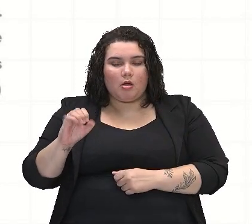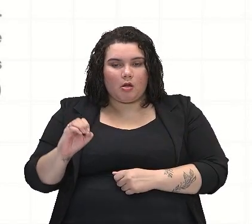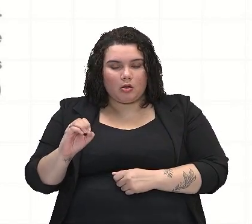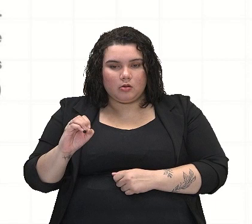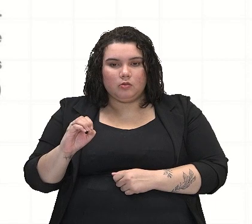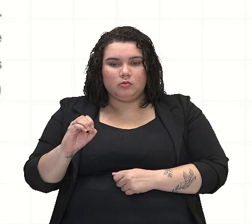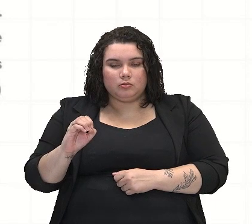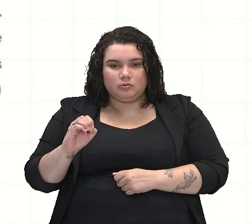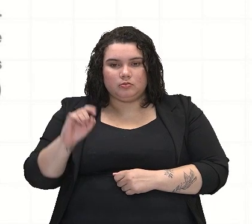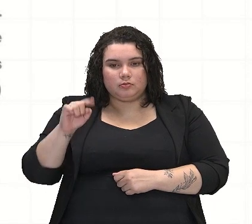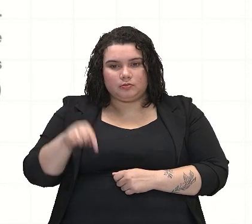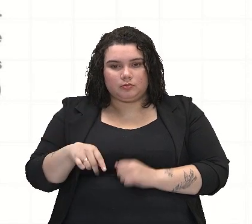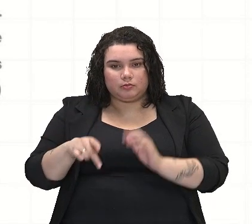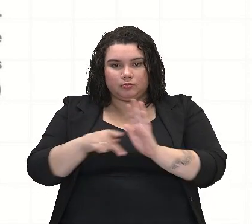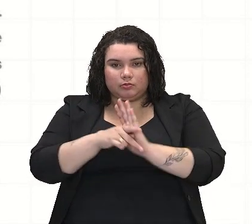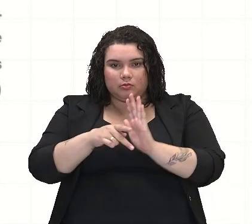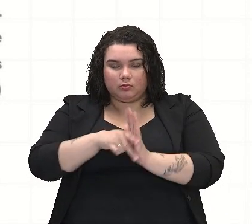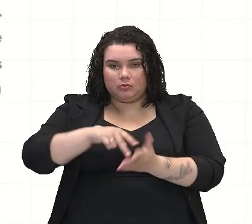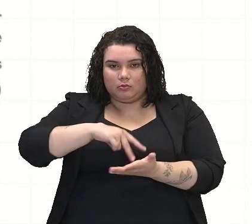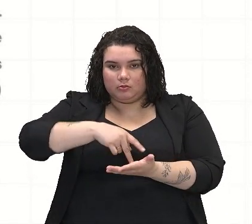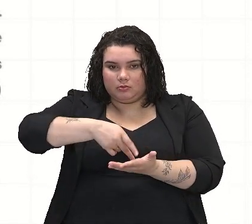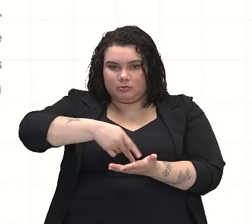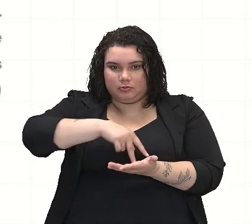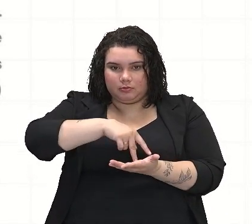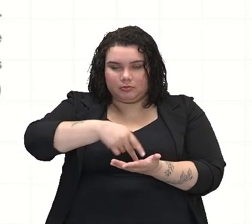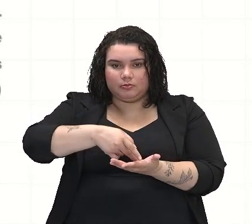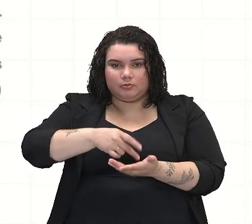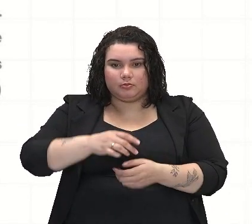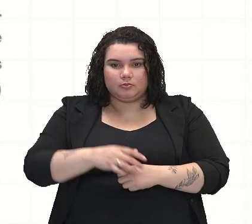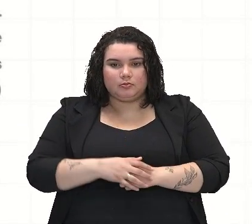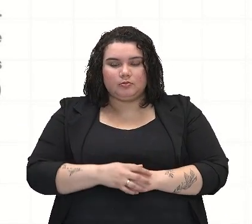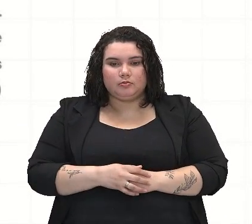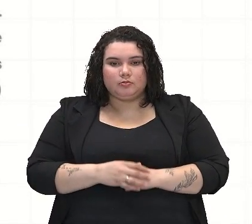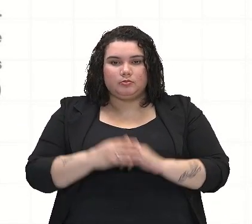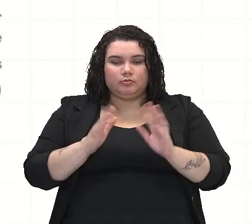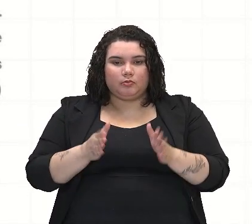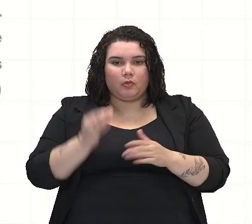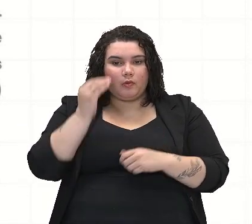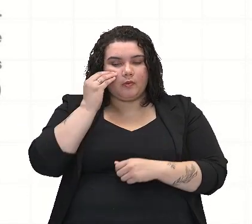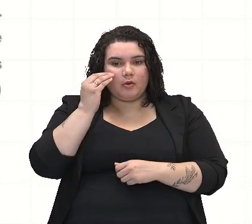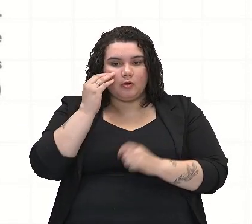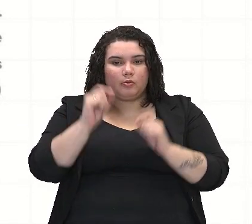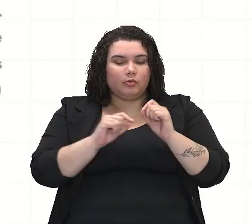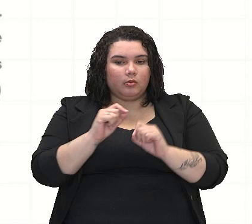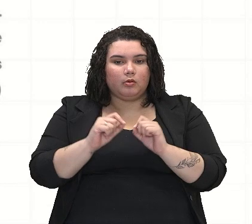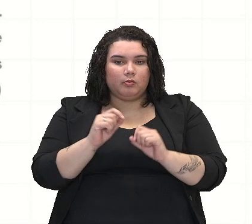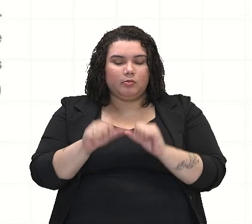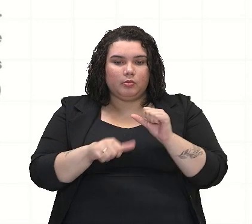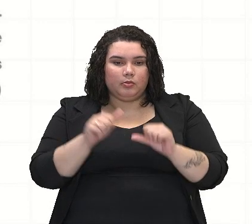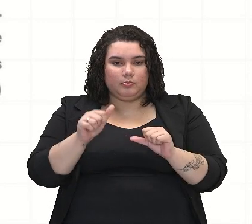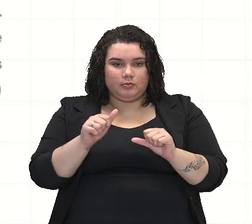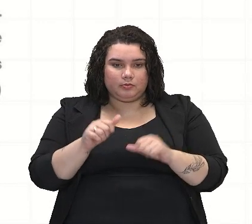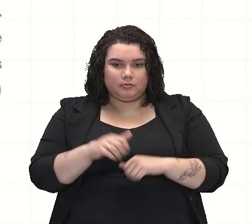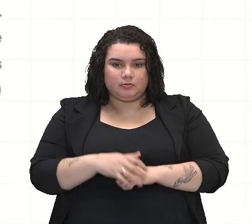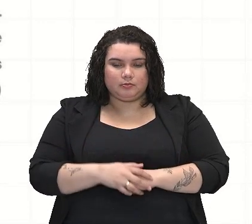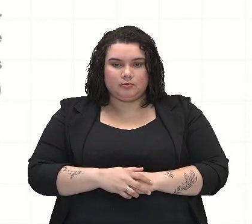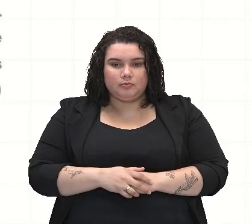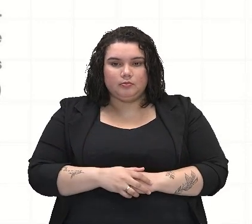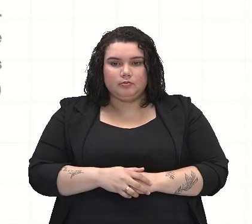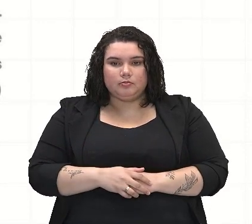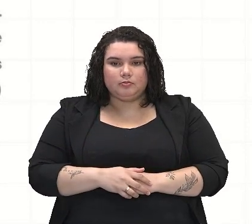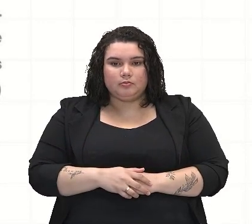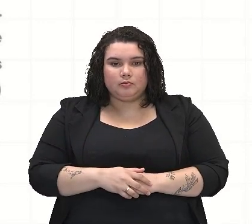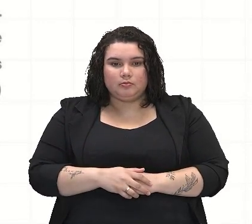abertura do nosso compasso. E nós já veremos o que que vai acontecer com isso.